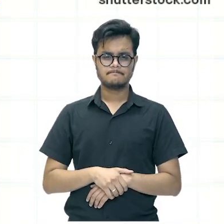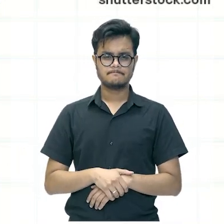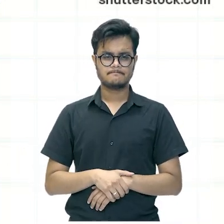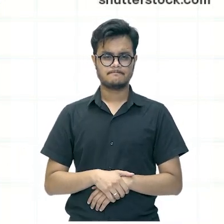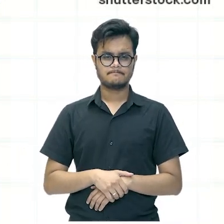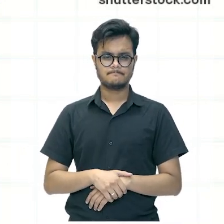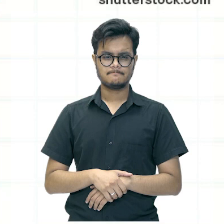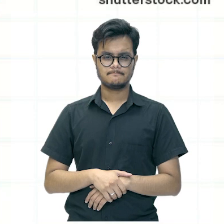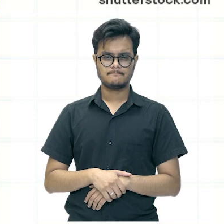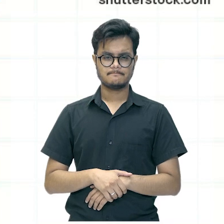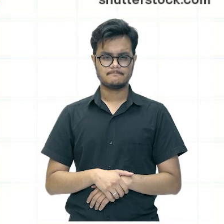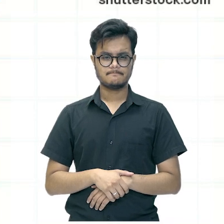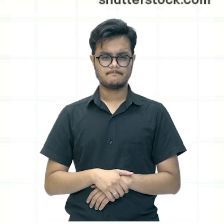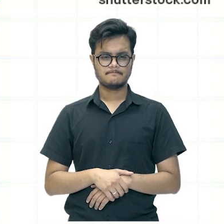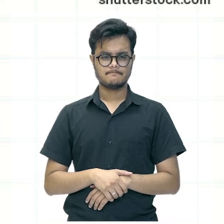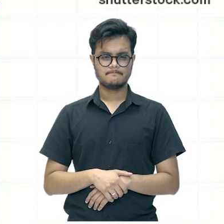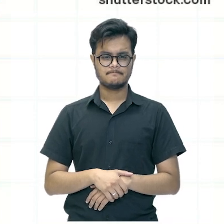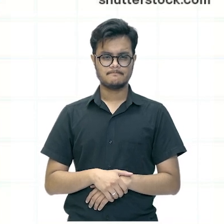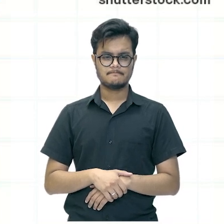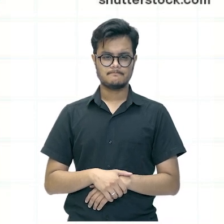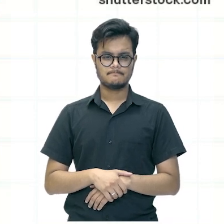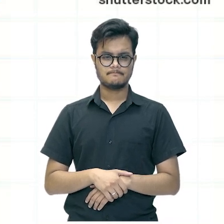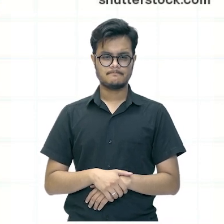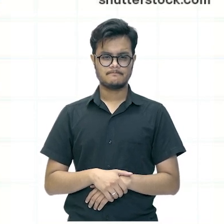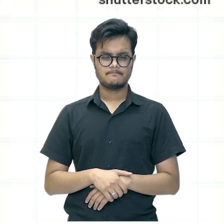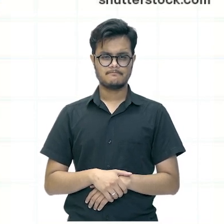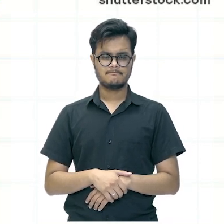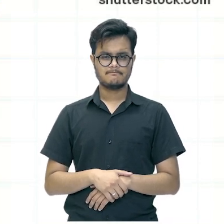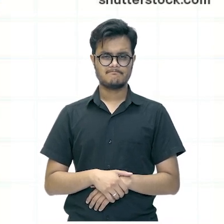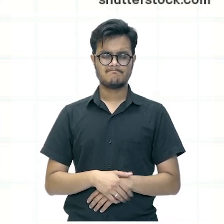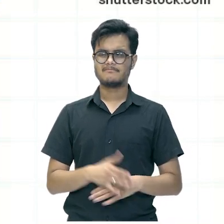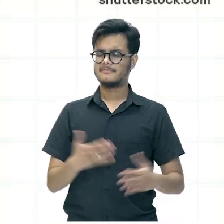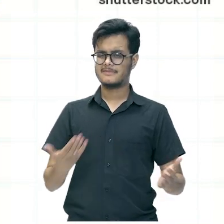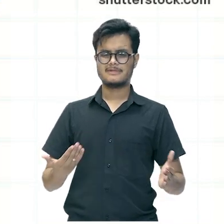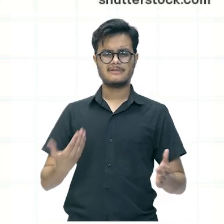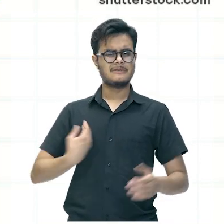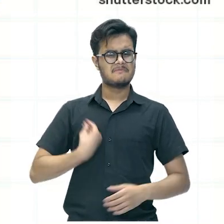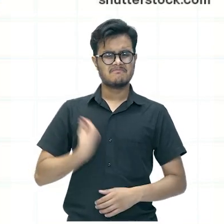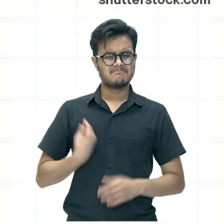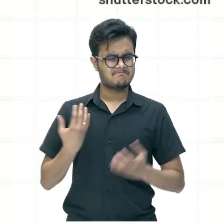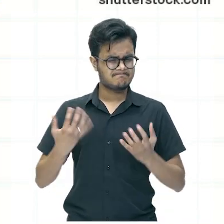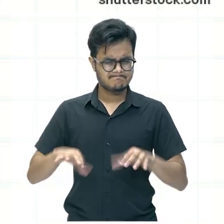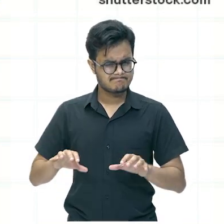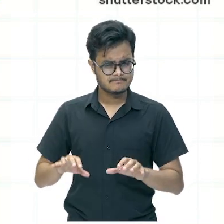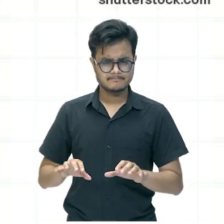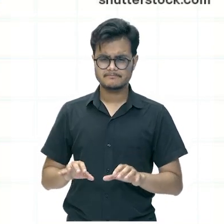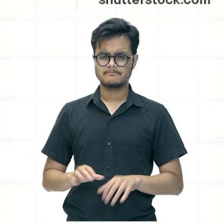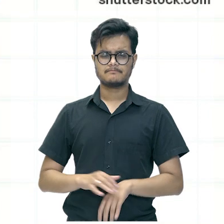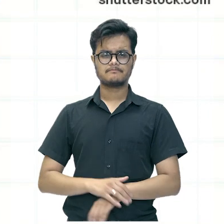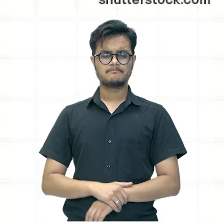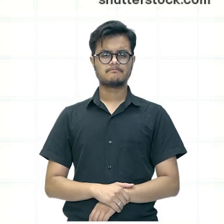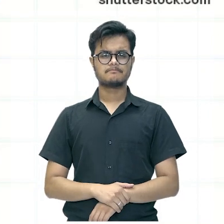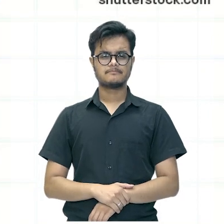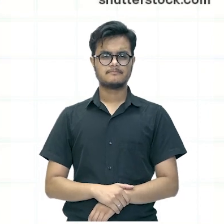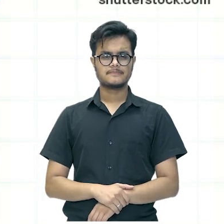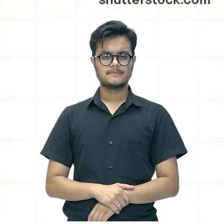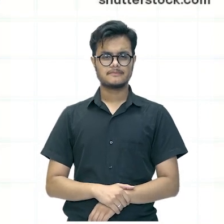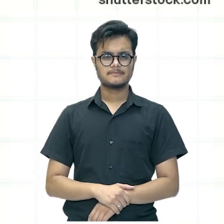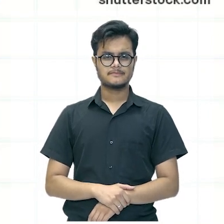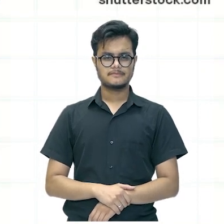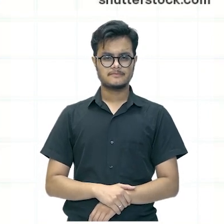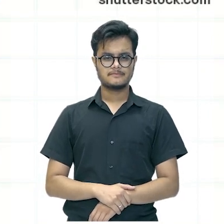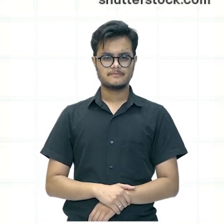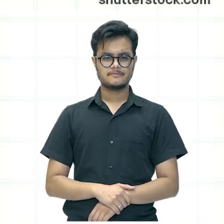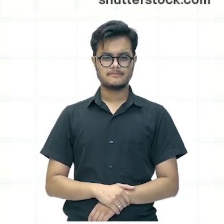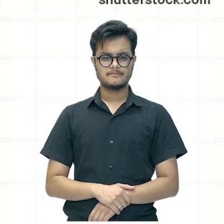tristeza, and loss of interest. Perda de interesse em quê? In activities, em atividades, né?